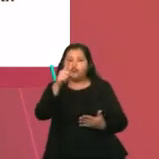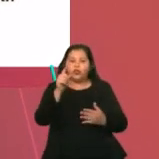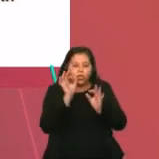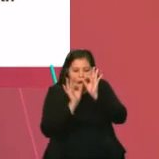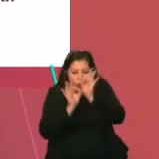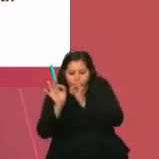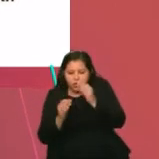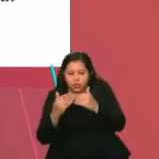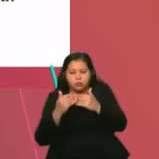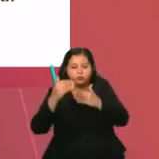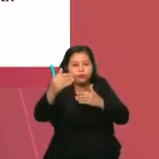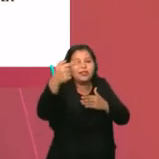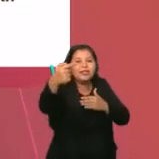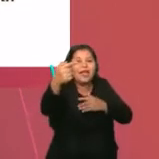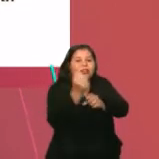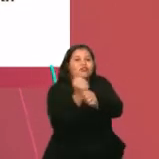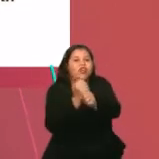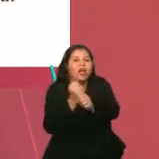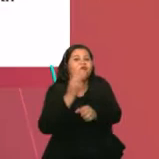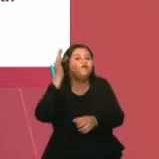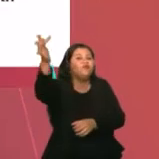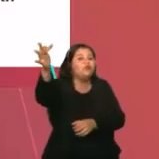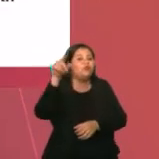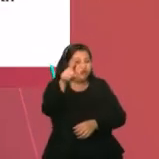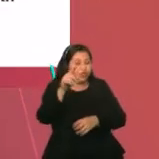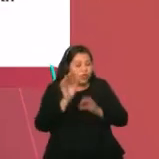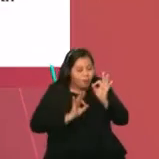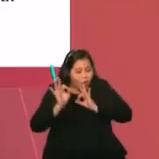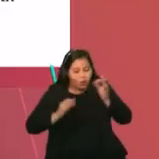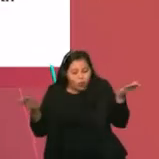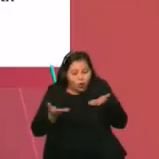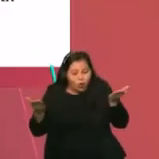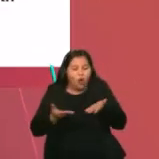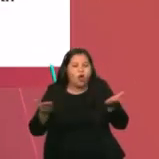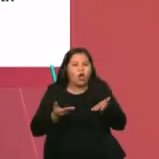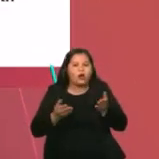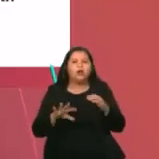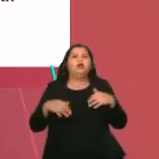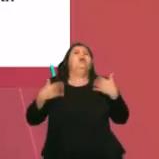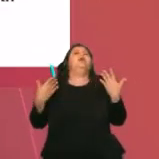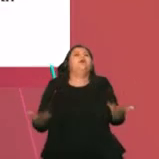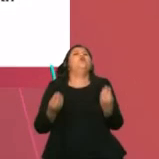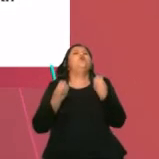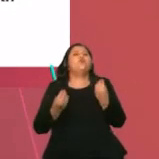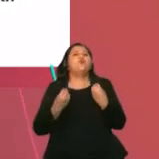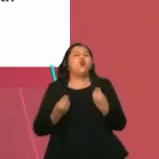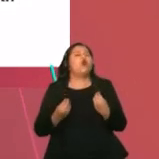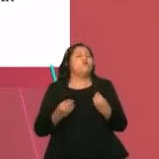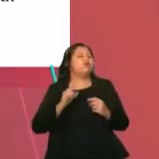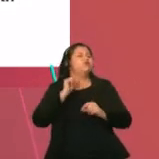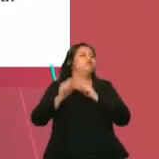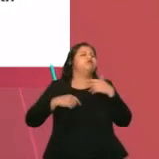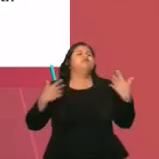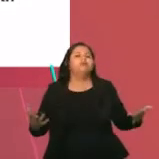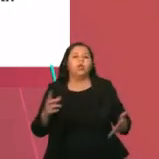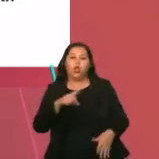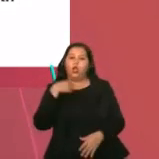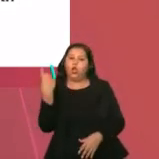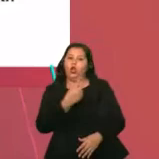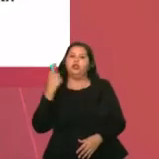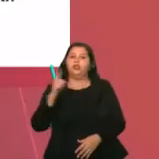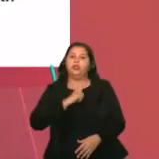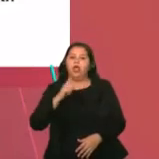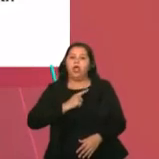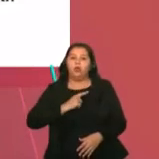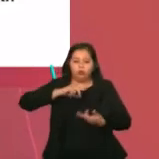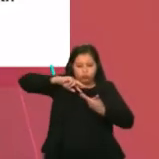vai ser daqui a sete anos percebeu Então como é que isso funciona É nós temos uma ativação